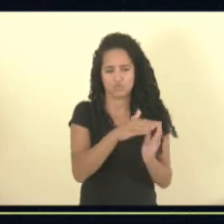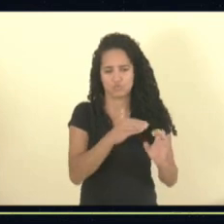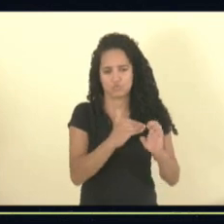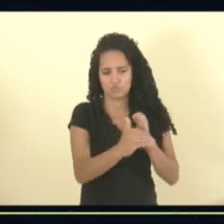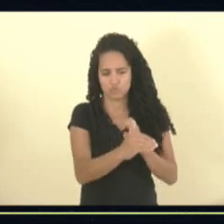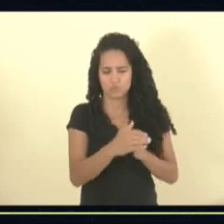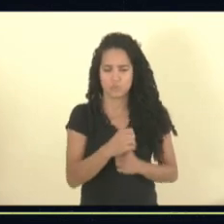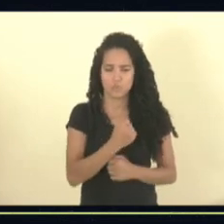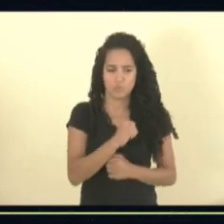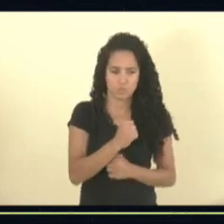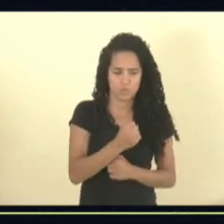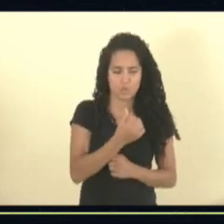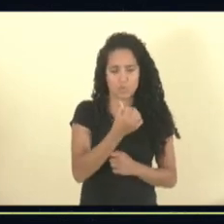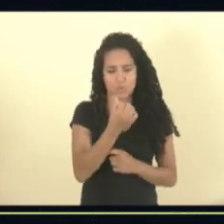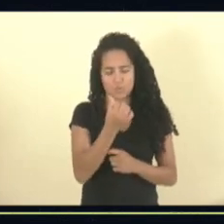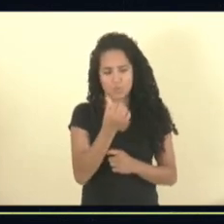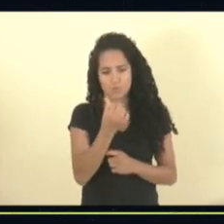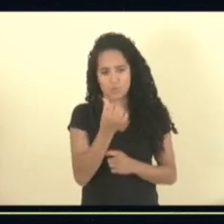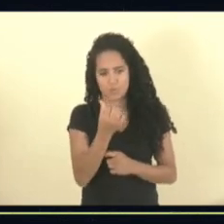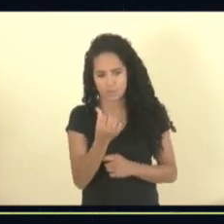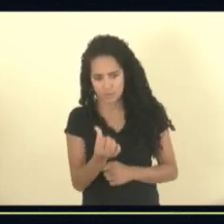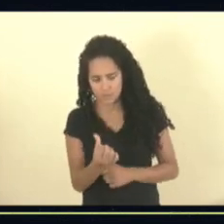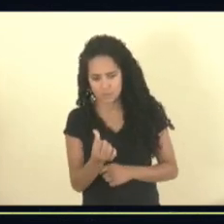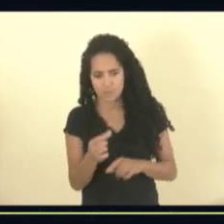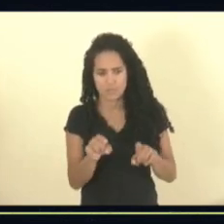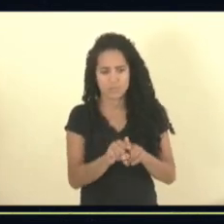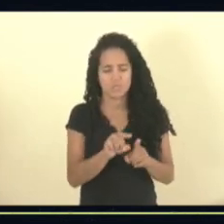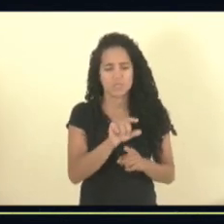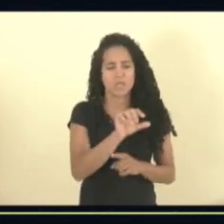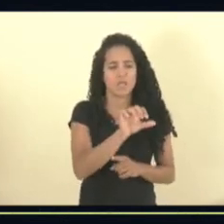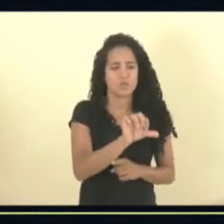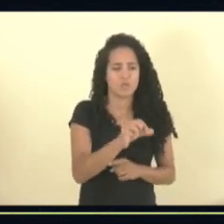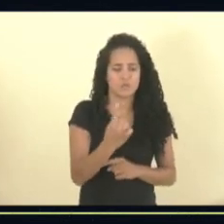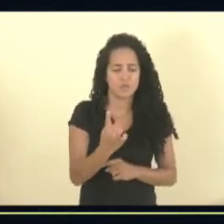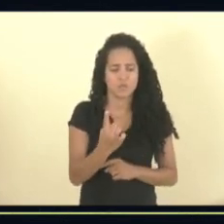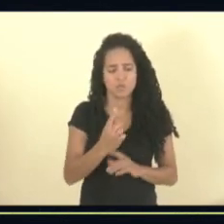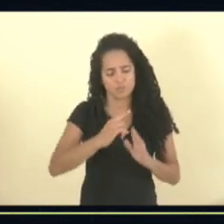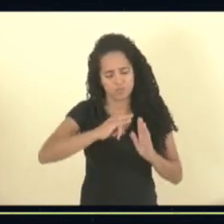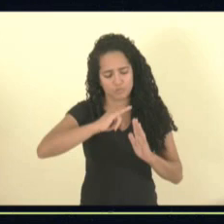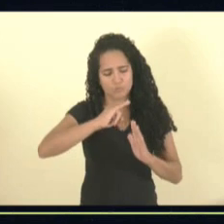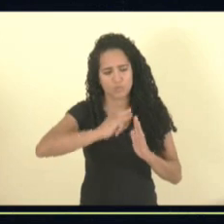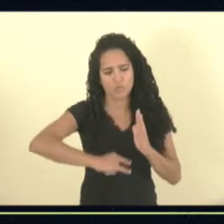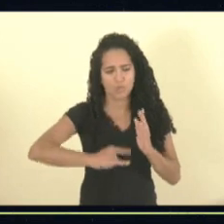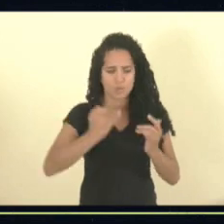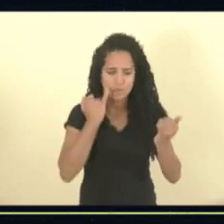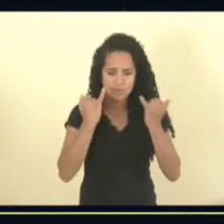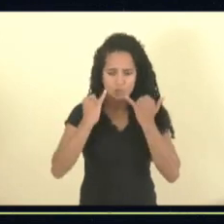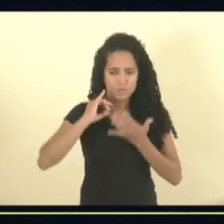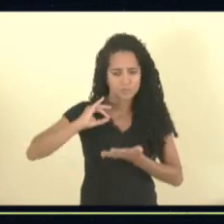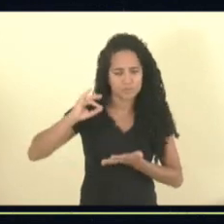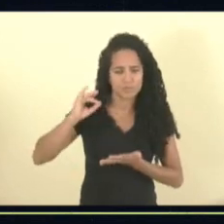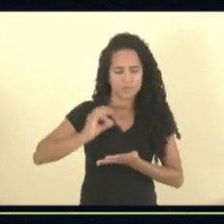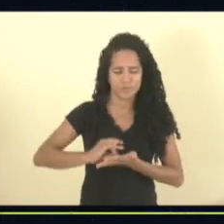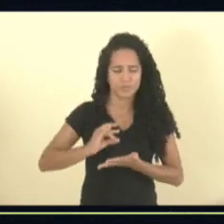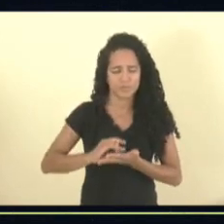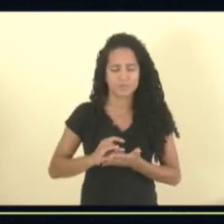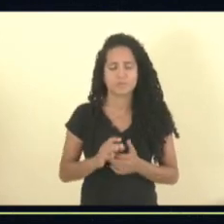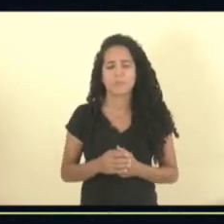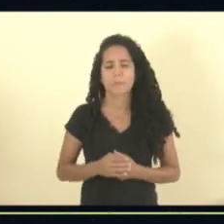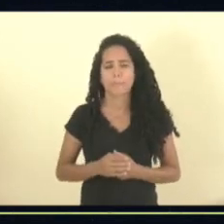item 86 ao item 91, tratam-se de requerimentos de informações oficiais. Despacho para esses itens